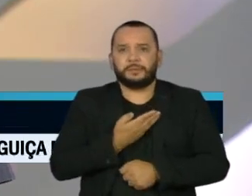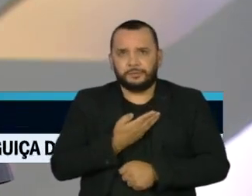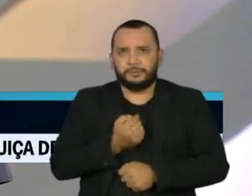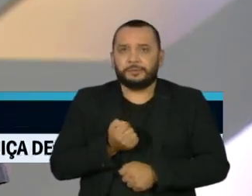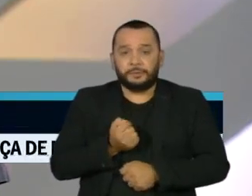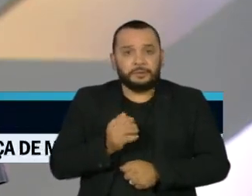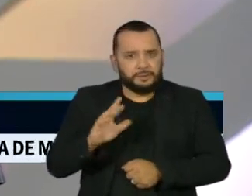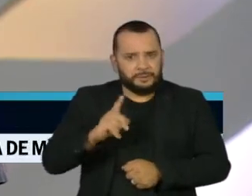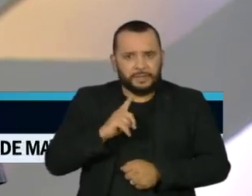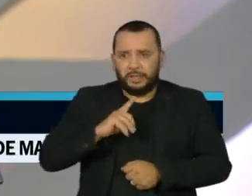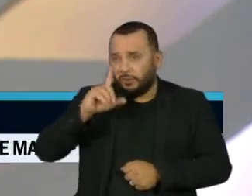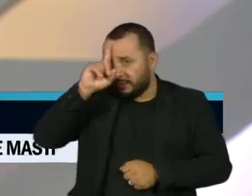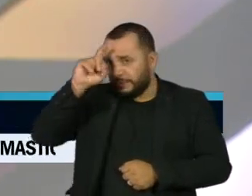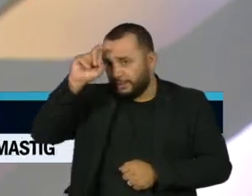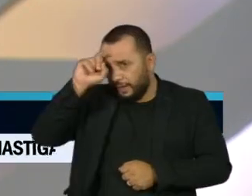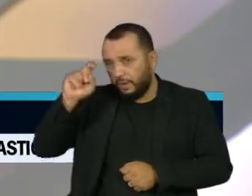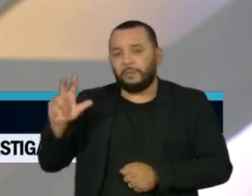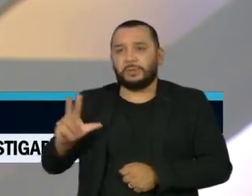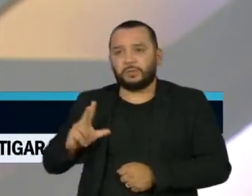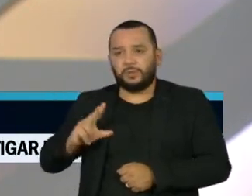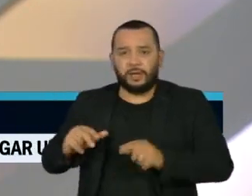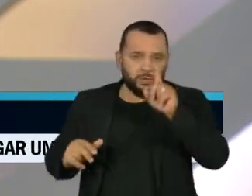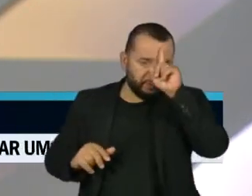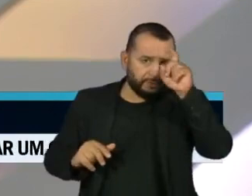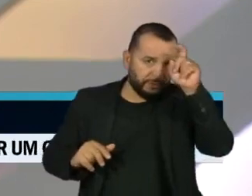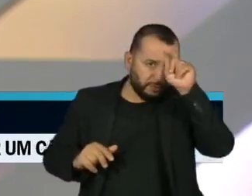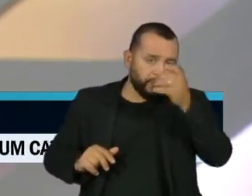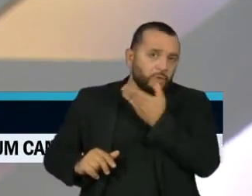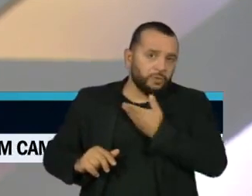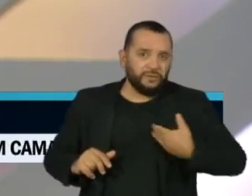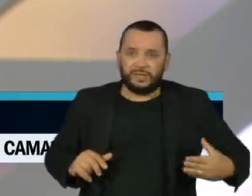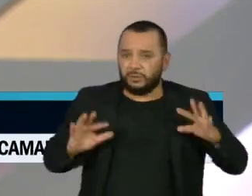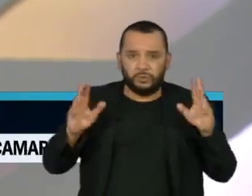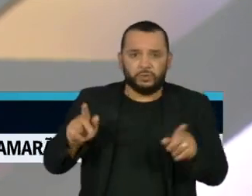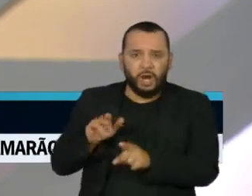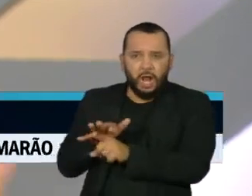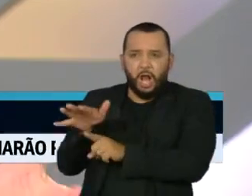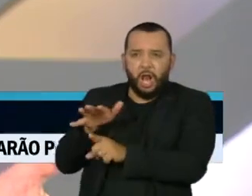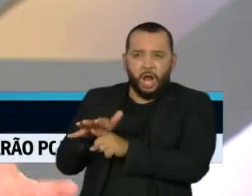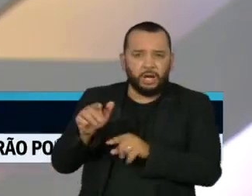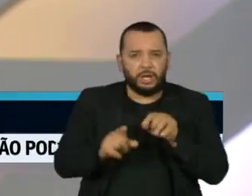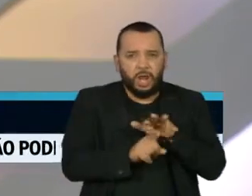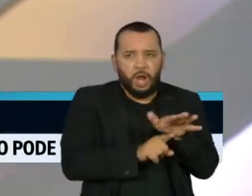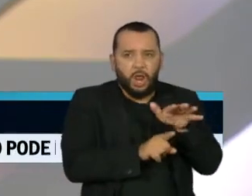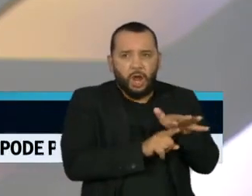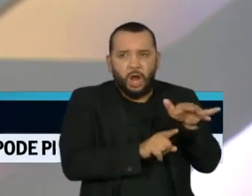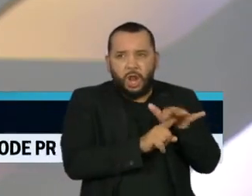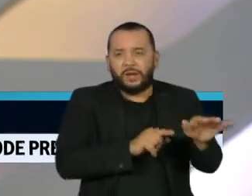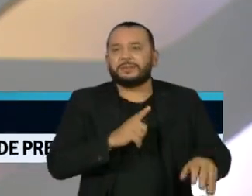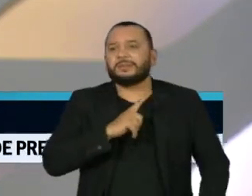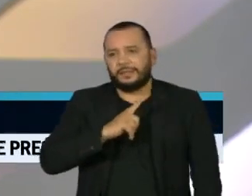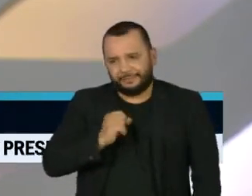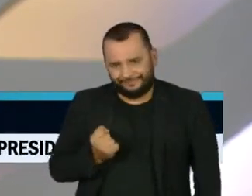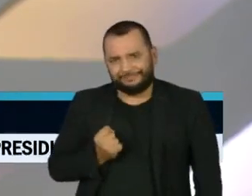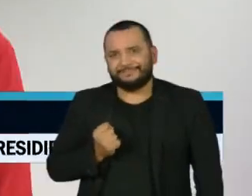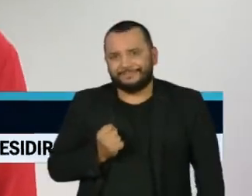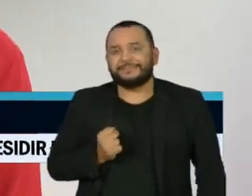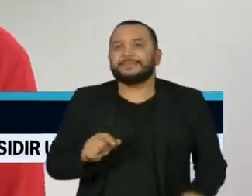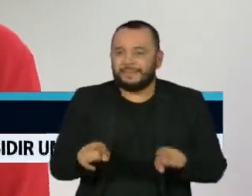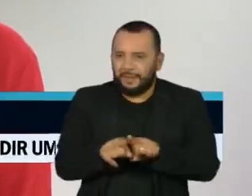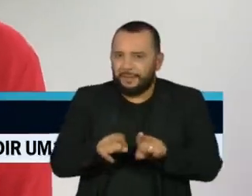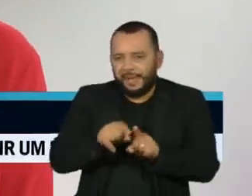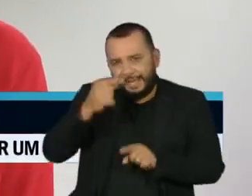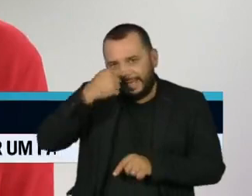temos todos os hospitais sejam eles públicos ou privados com os prontos-socorros lotados e você tá tendo uma aumento de casos de UTI